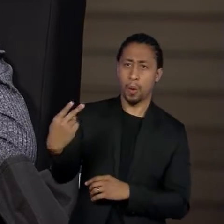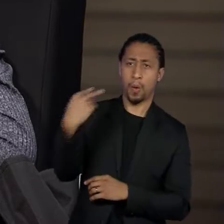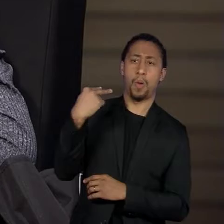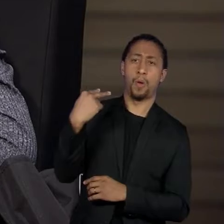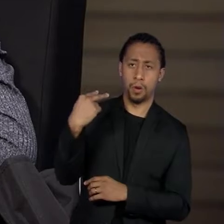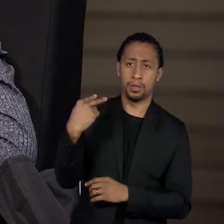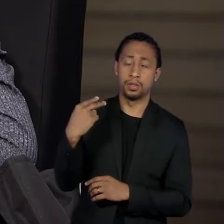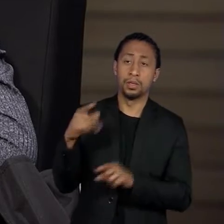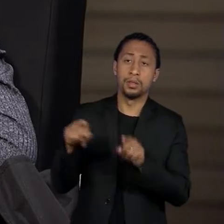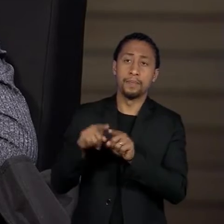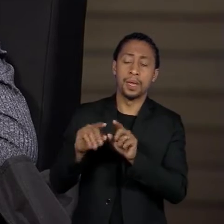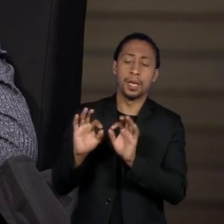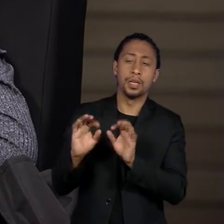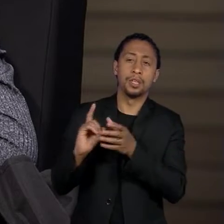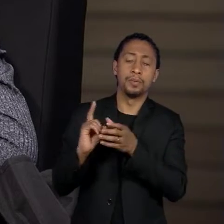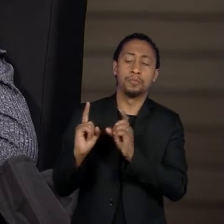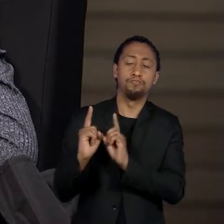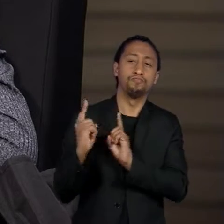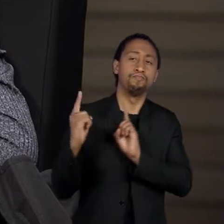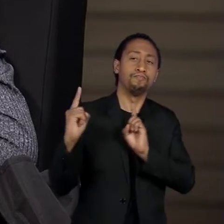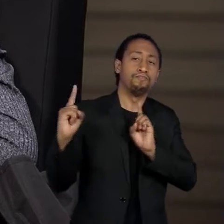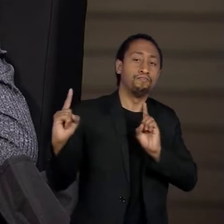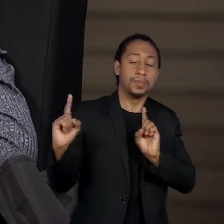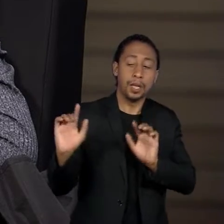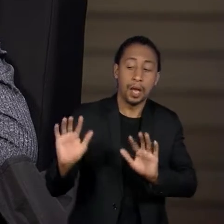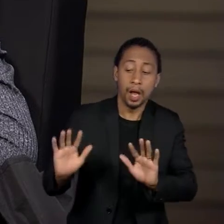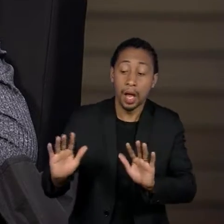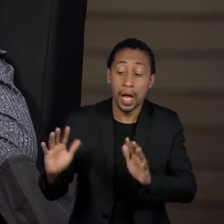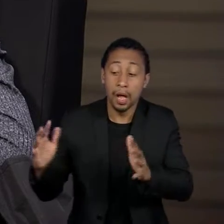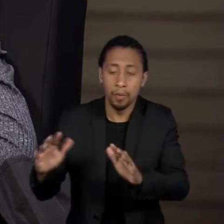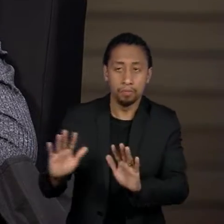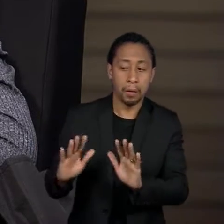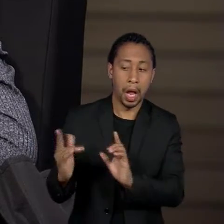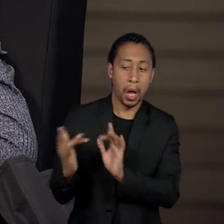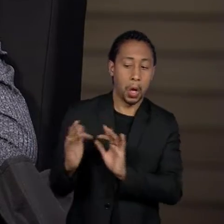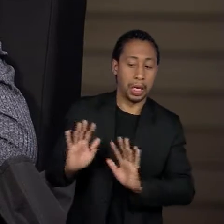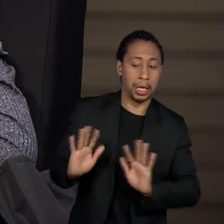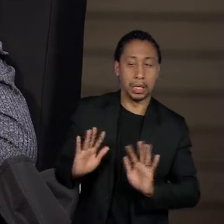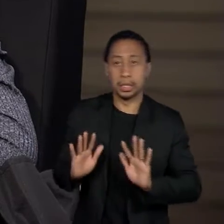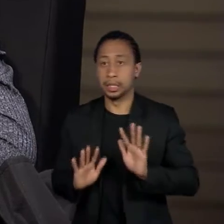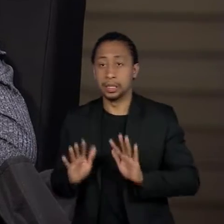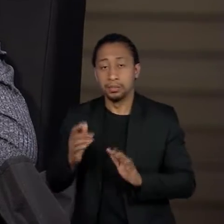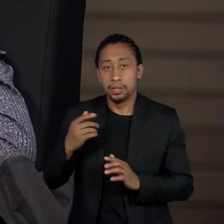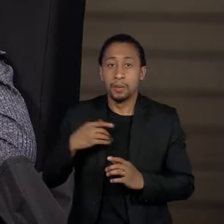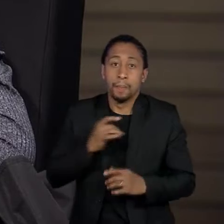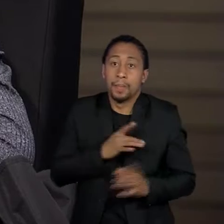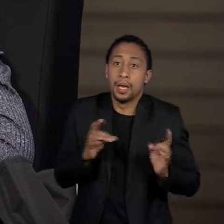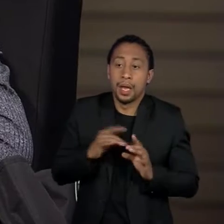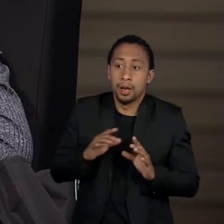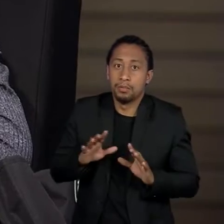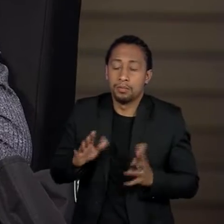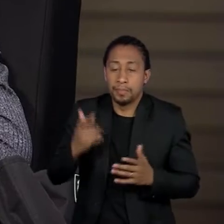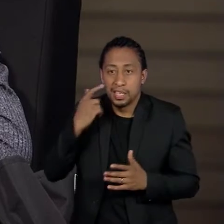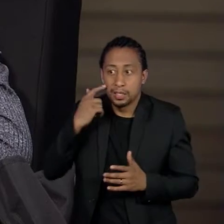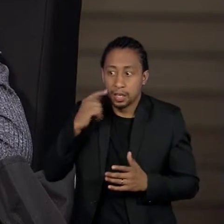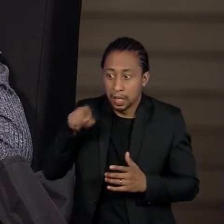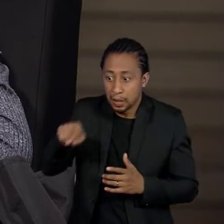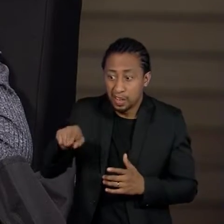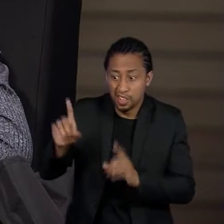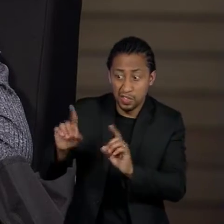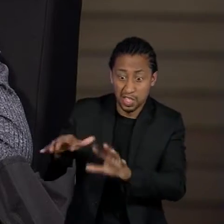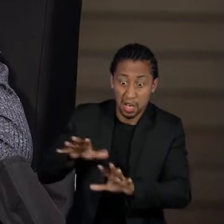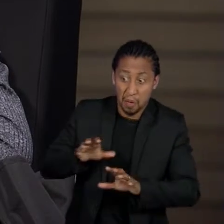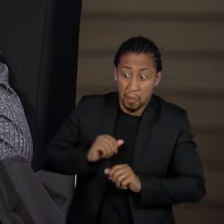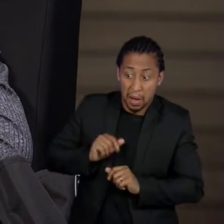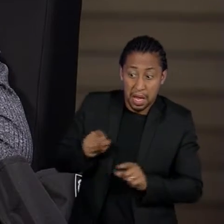pessoa toma um pouquinho achando que é contagioso, né? Ele não é uma coisa assim, ele está muito mais